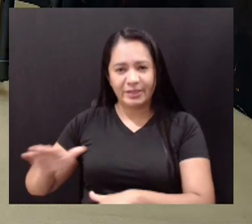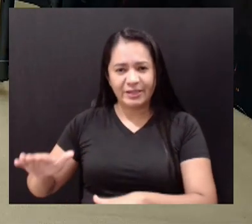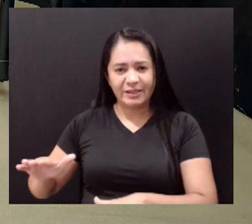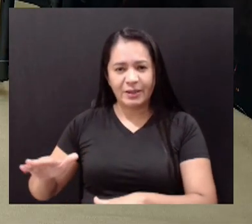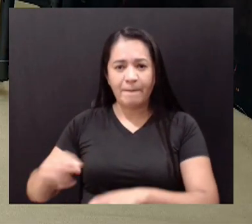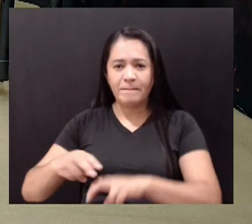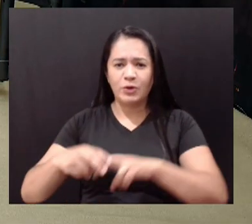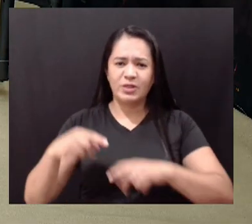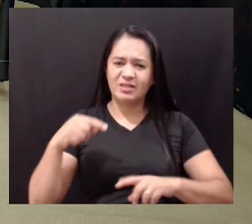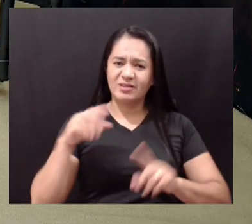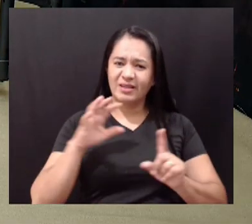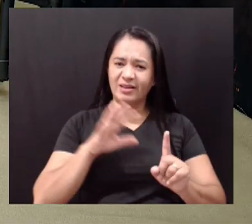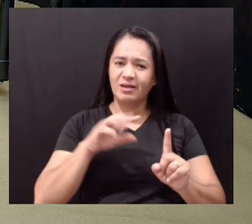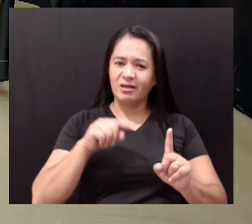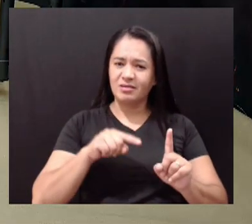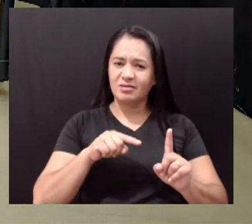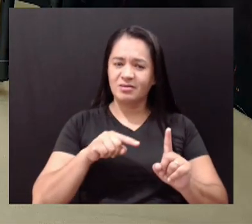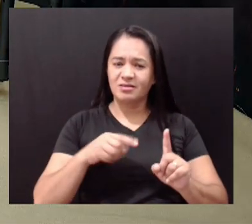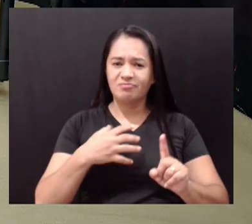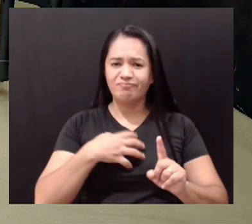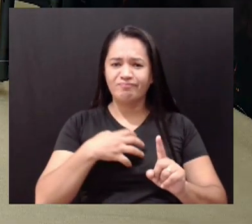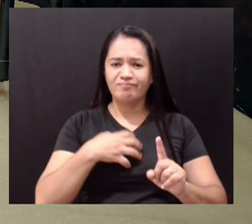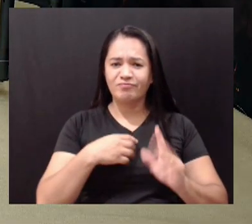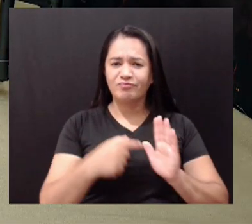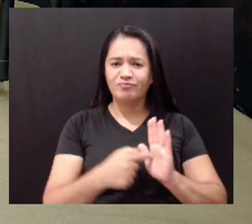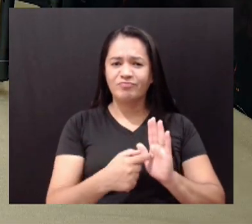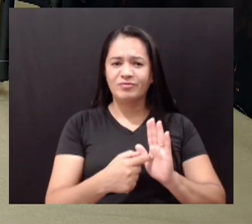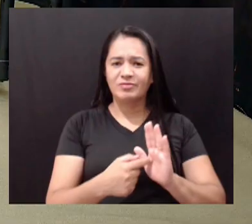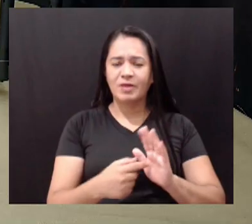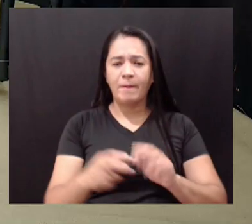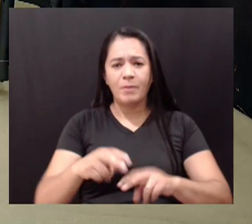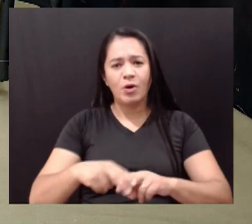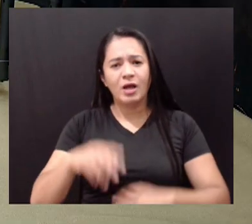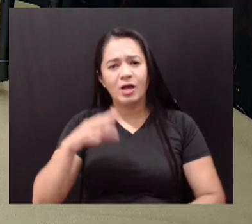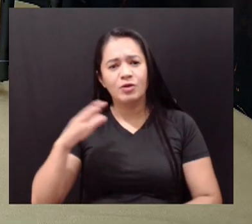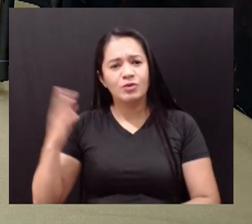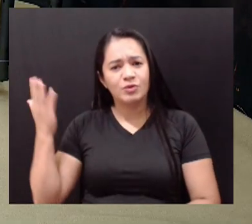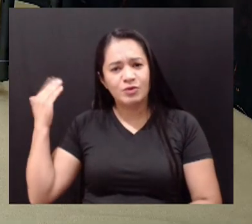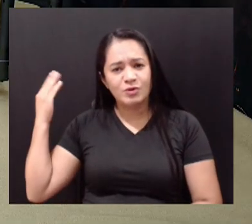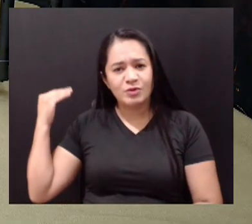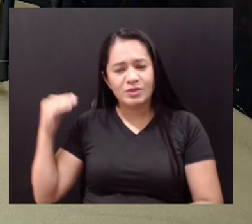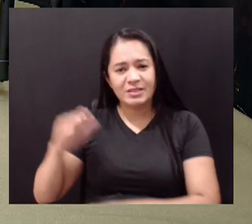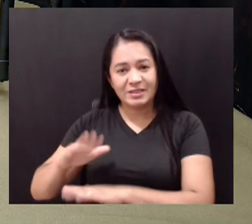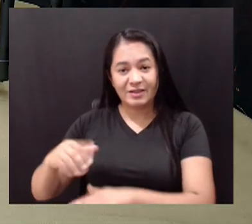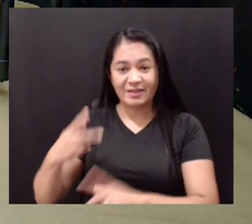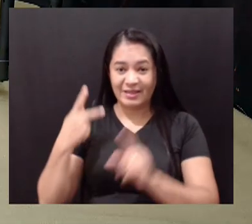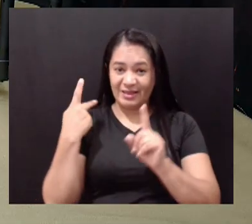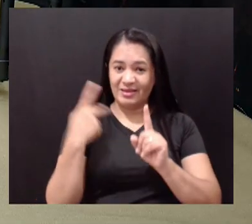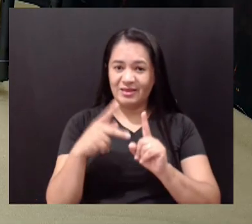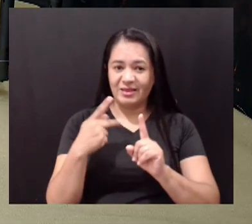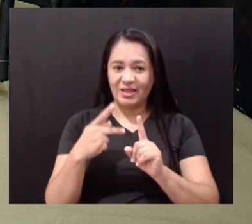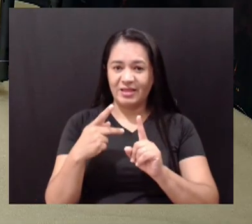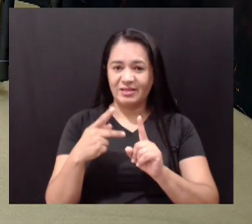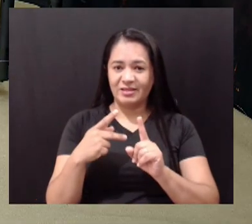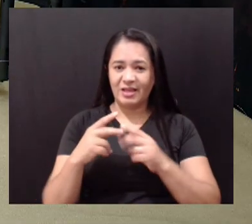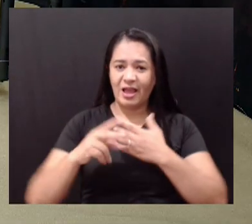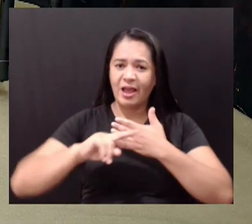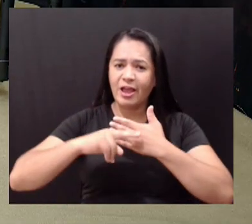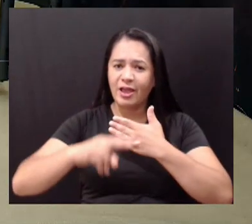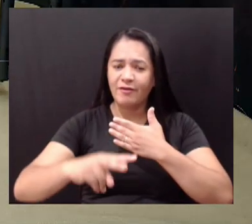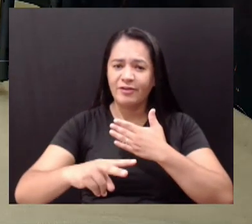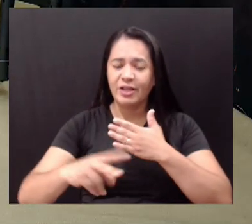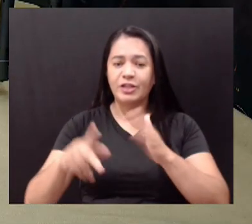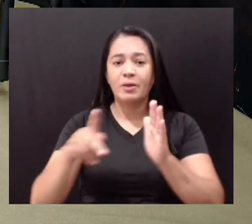né, da infância dele e reflete na infância e na adolescência do filho para